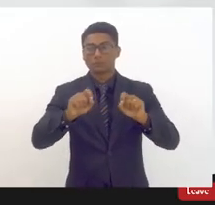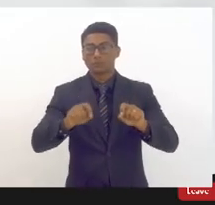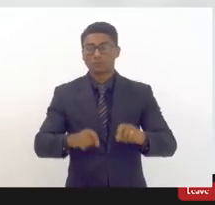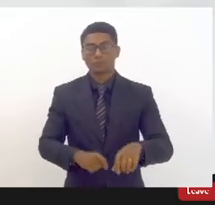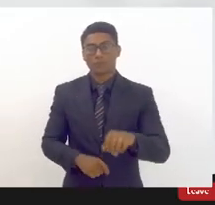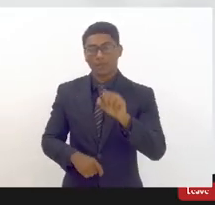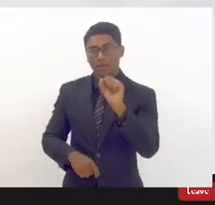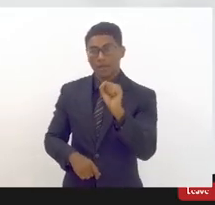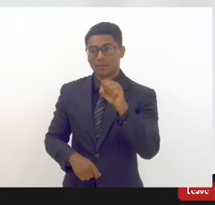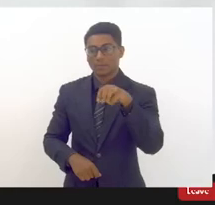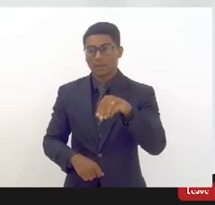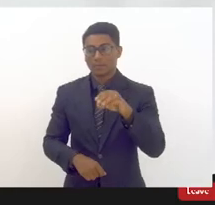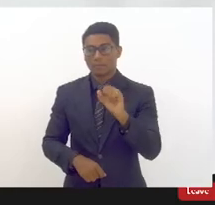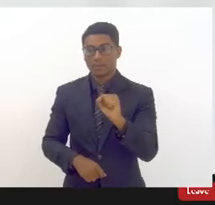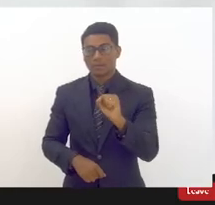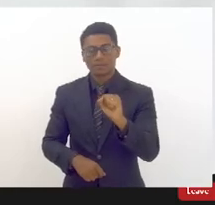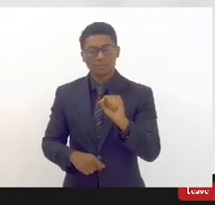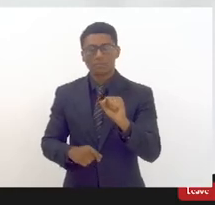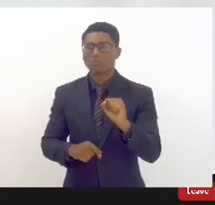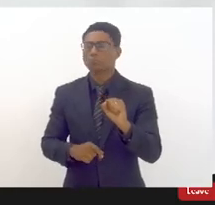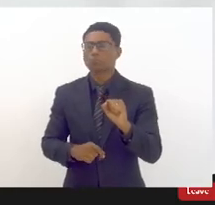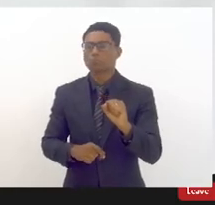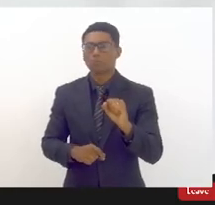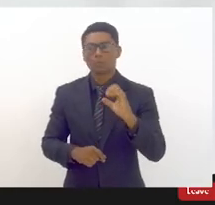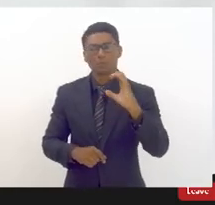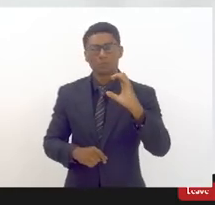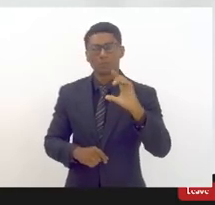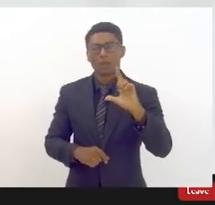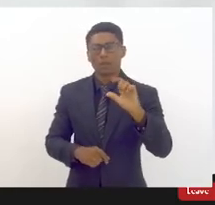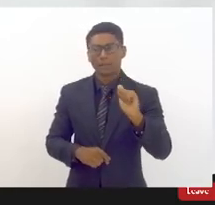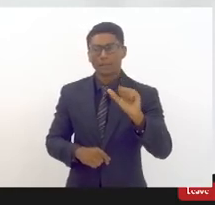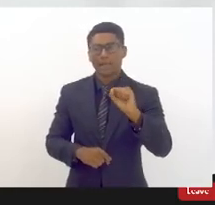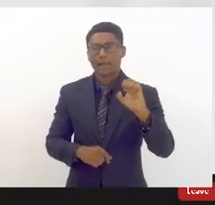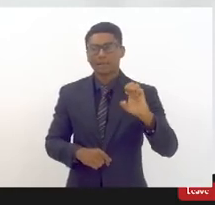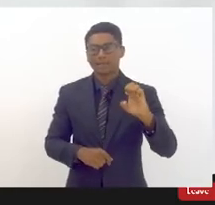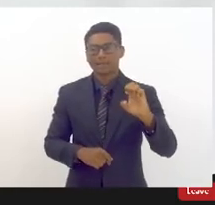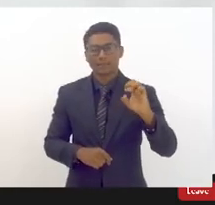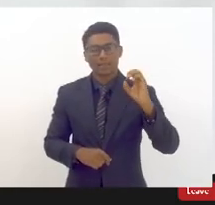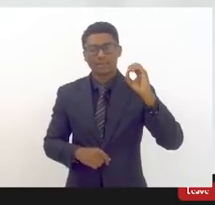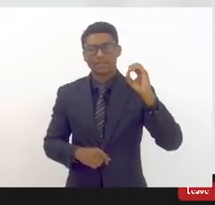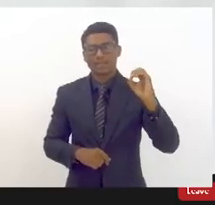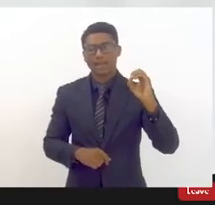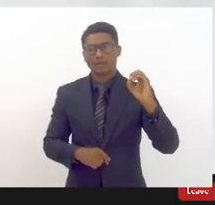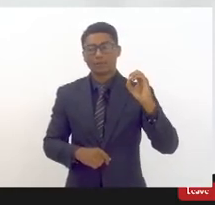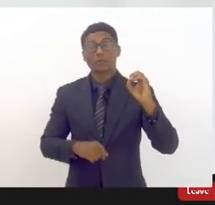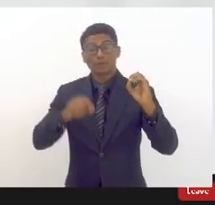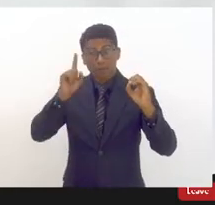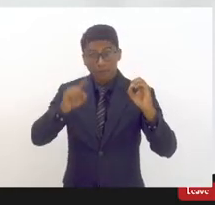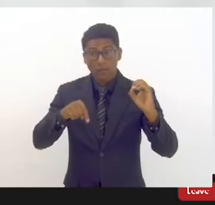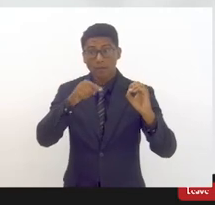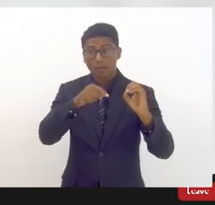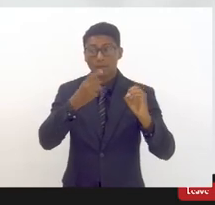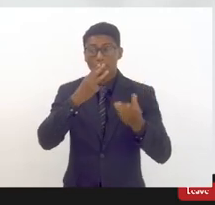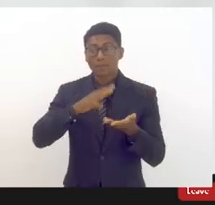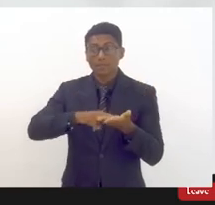zero. O que vem a ser o SMS classe zero, né? É uma mensagem, tipo um pop-up na tela do